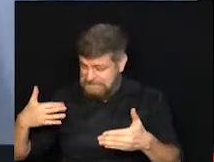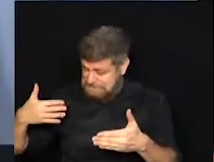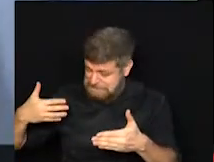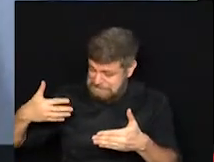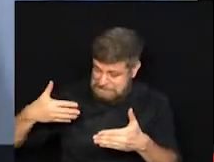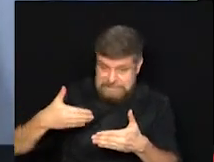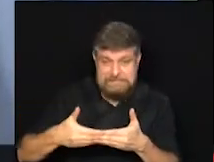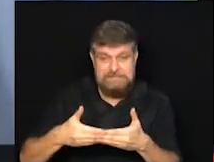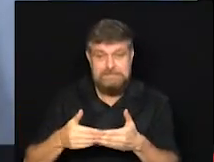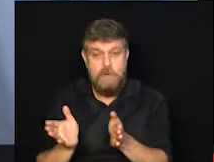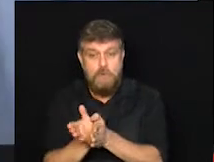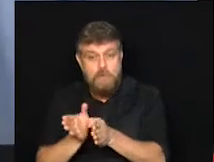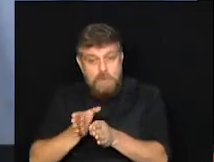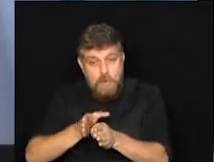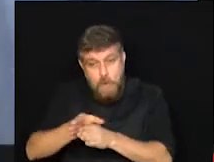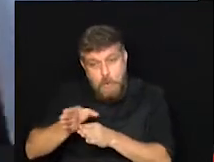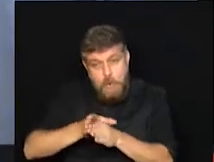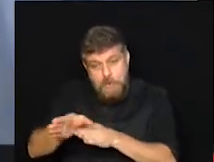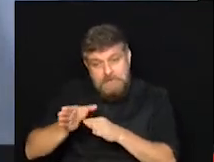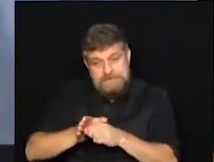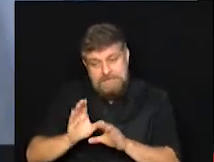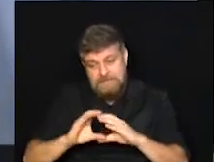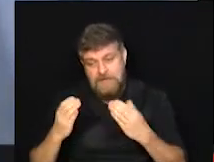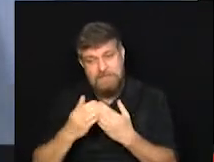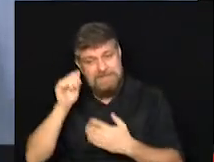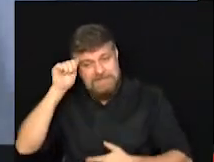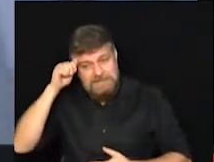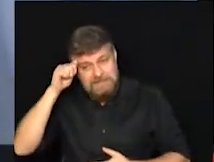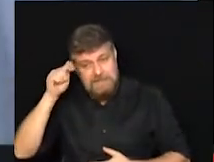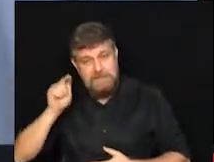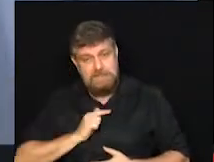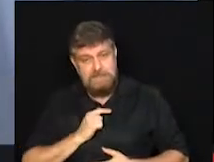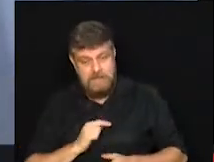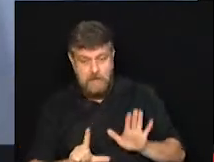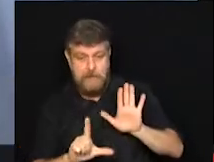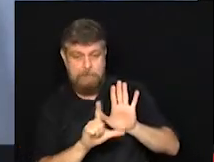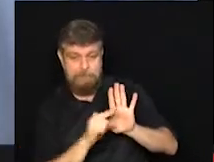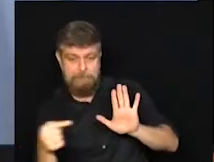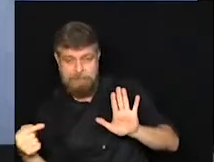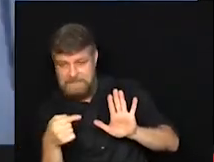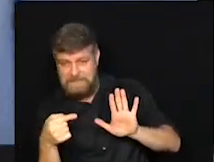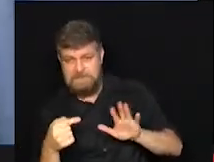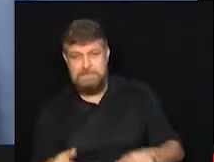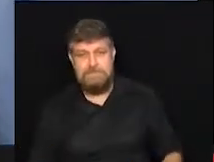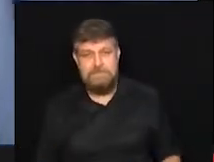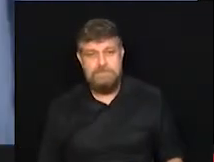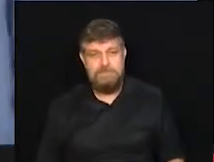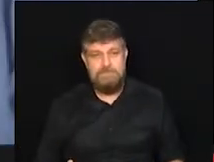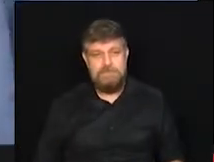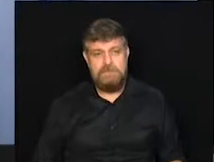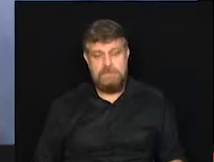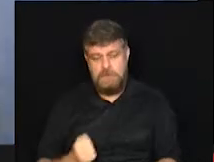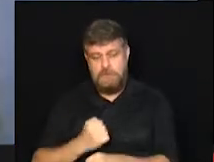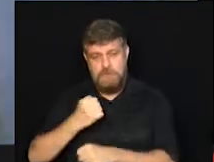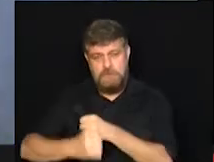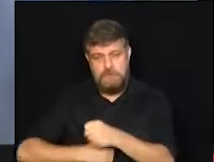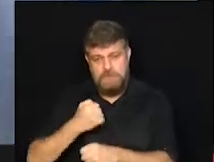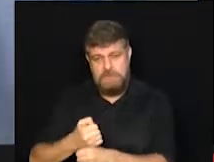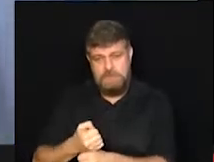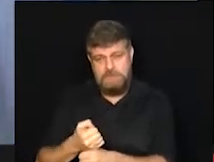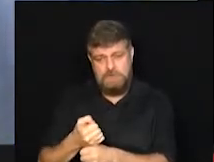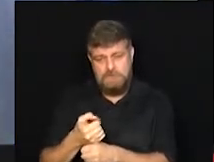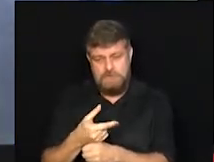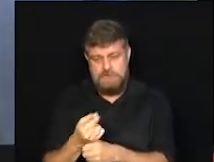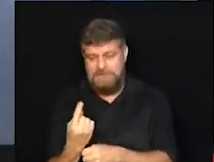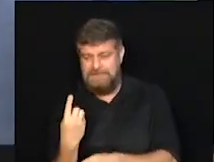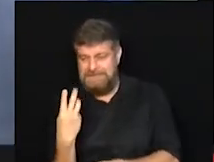do Conselho dessa lei de fato. Vamos lá. Quando eu cheguei em 2013, já começavam,